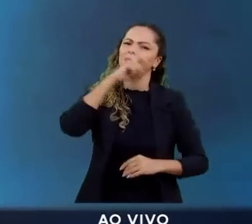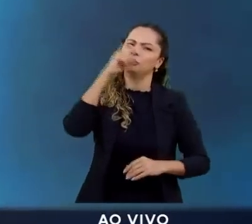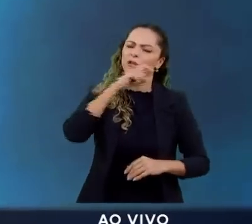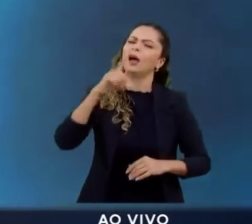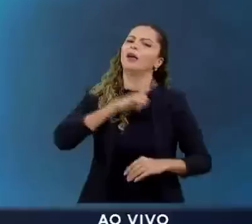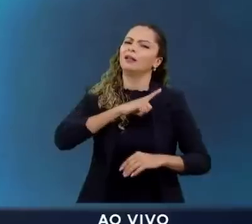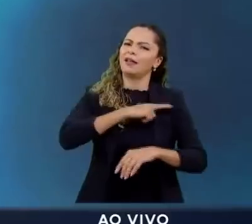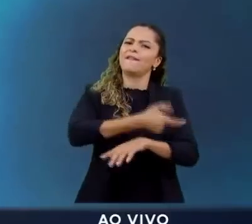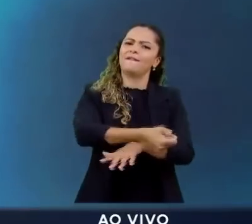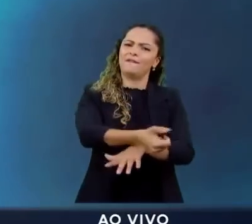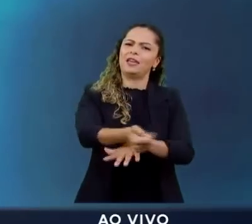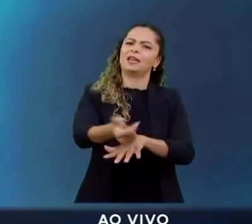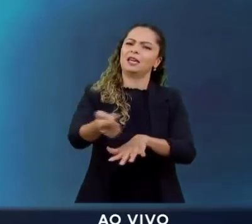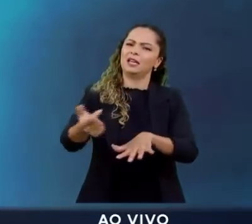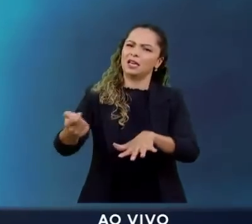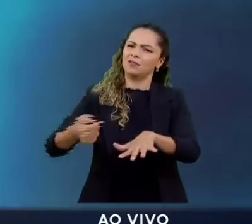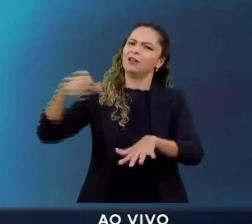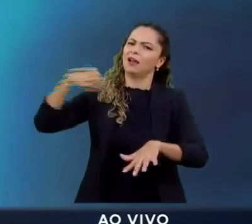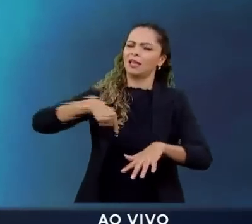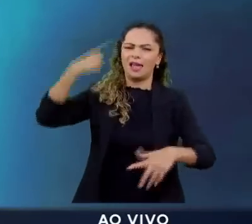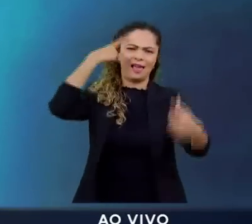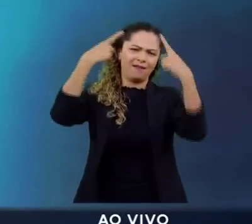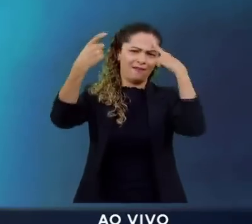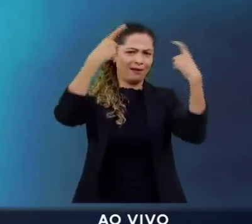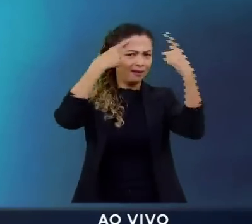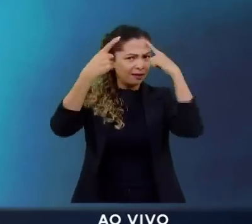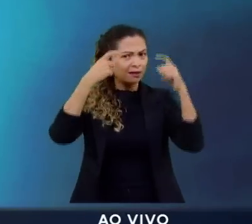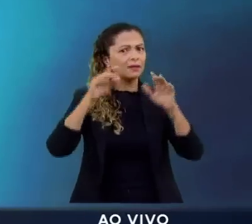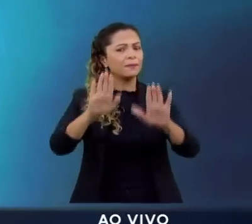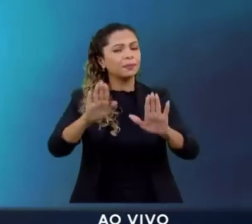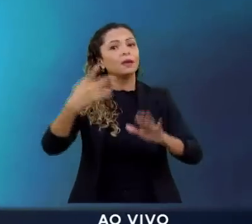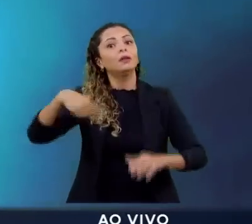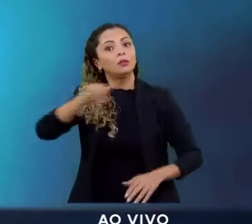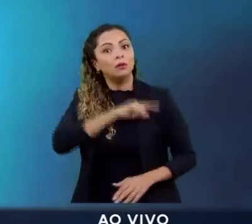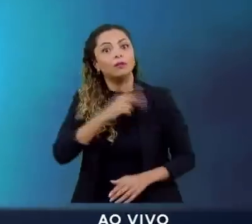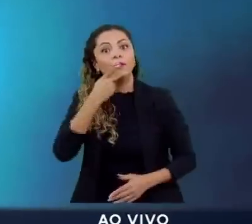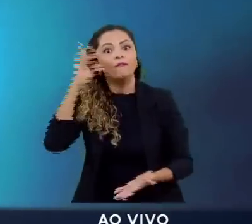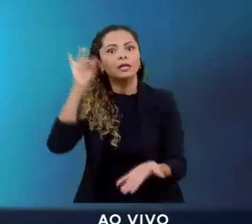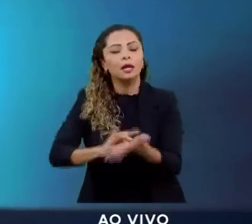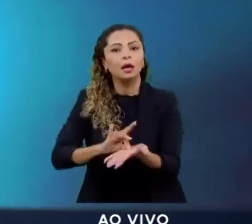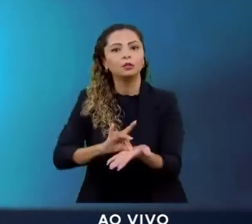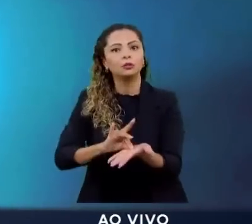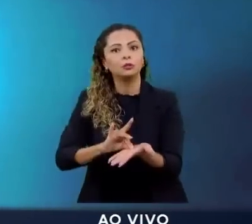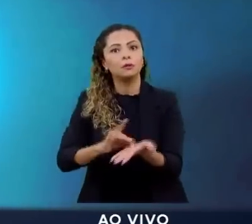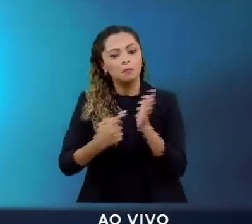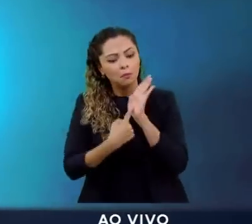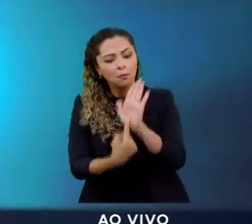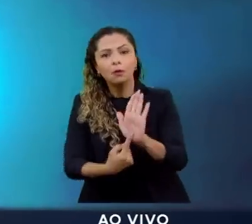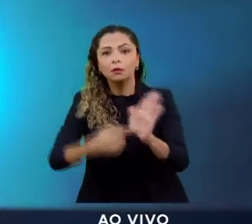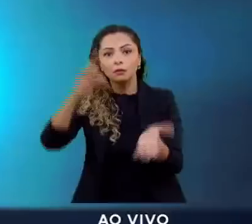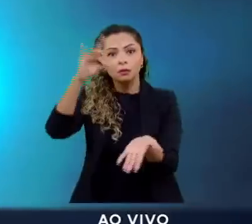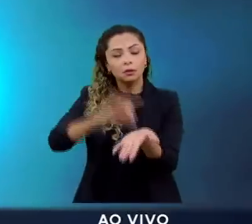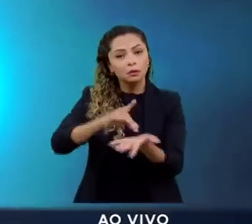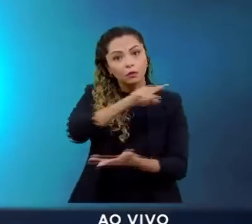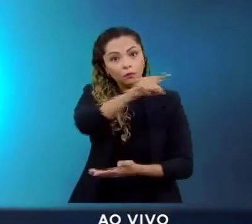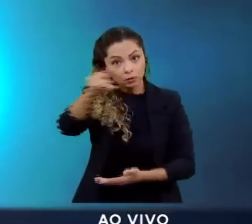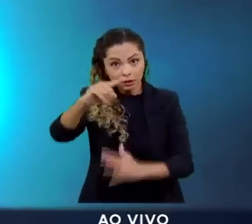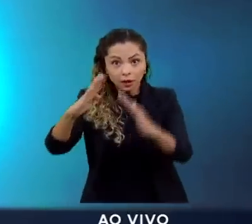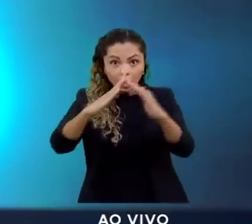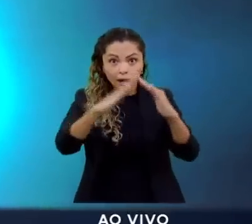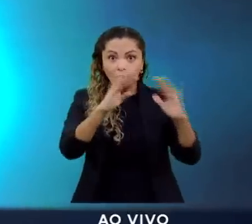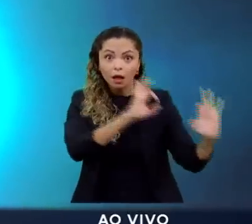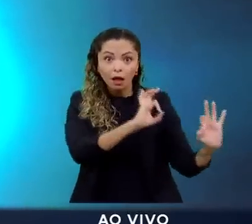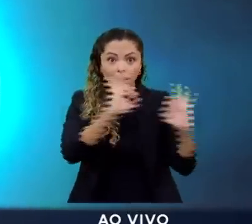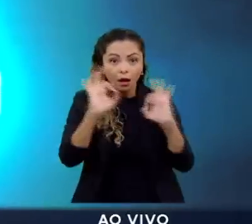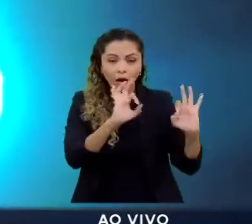que são inventadas aqui vocês nós precisamos falar a verdade o povo você cidadão de casa precisa ouvir